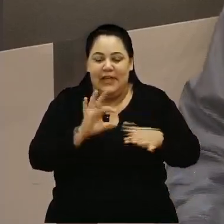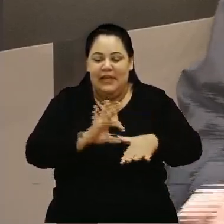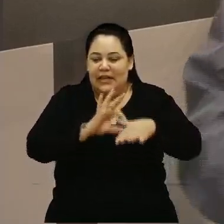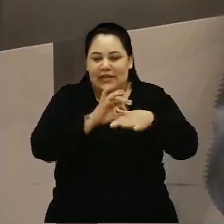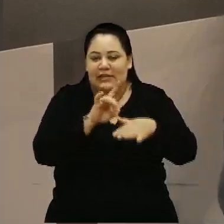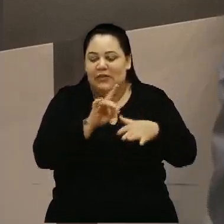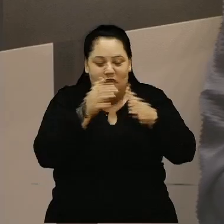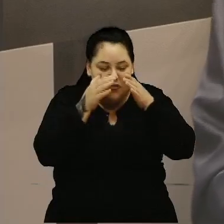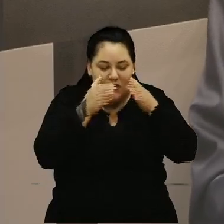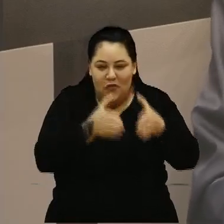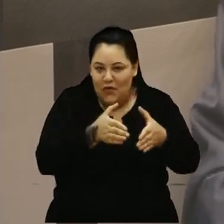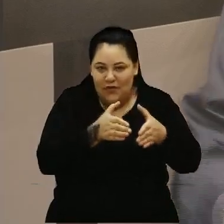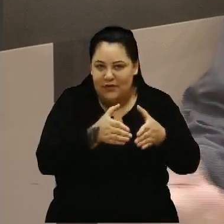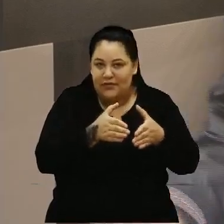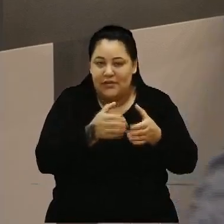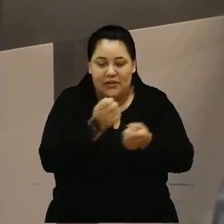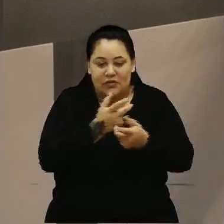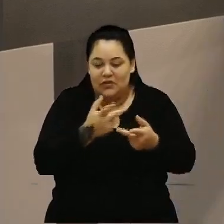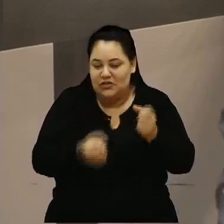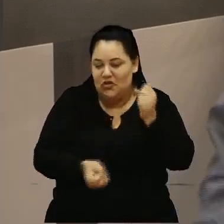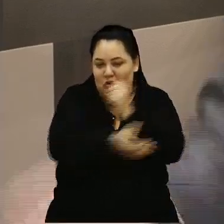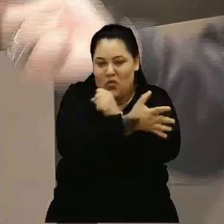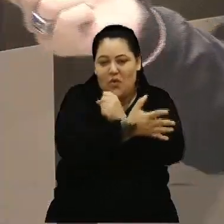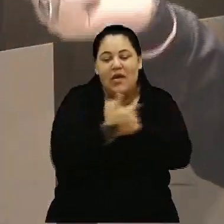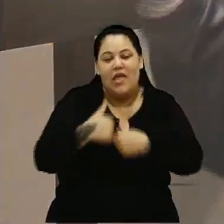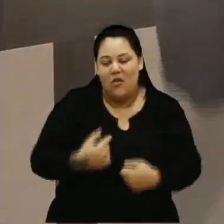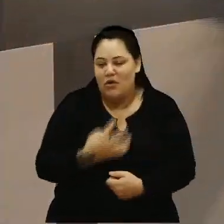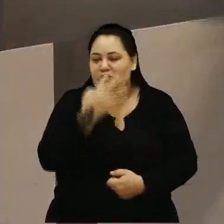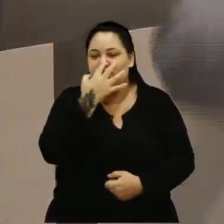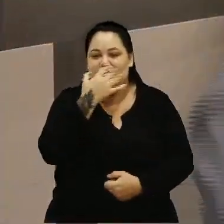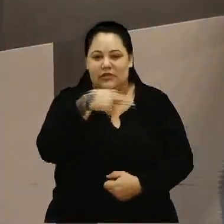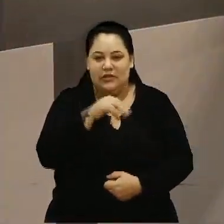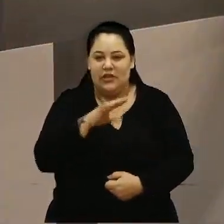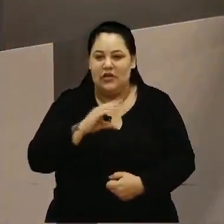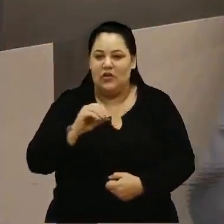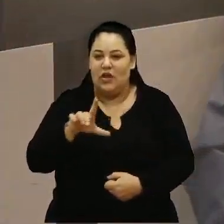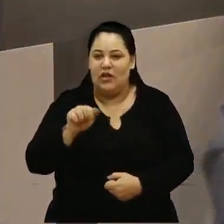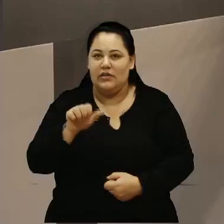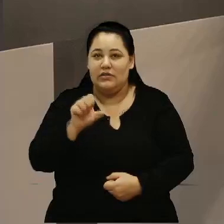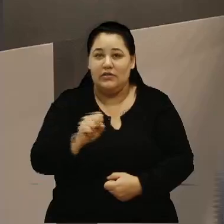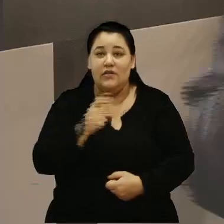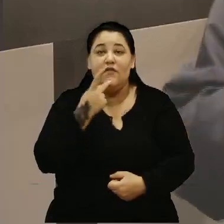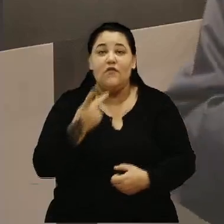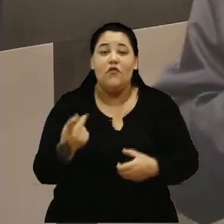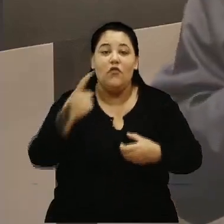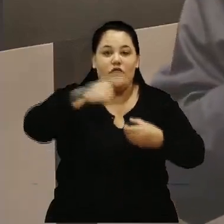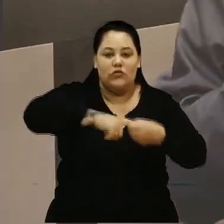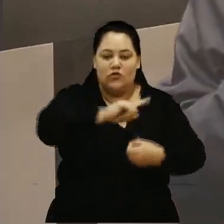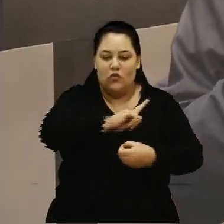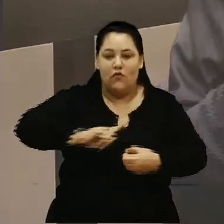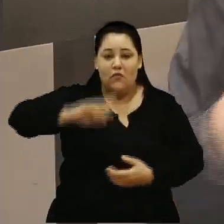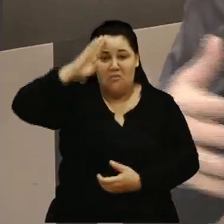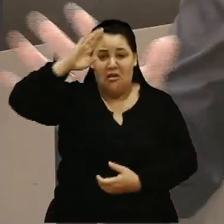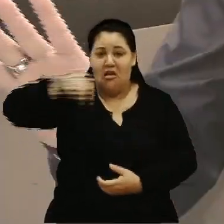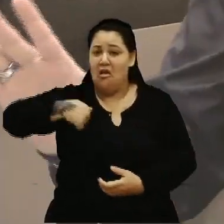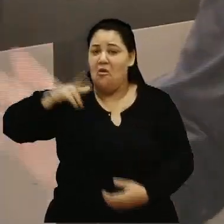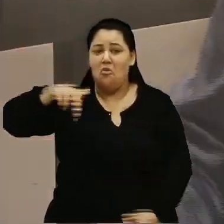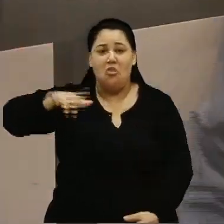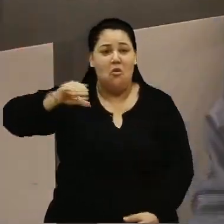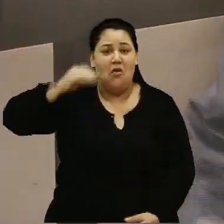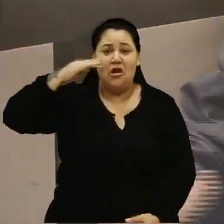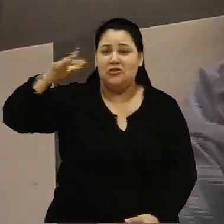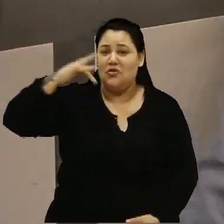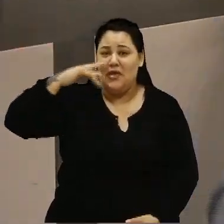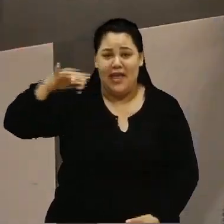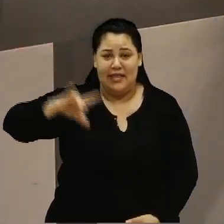Então eu admiro isso no Nicolas, e essa é a nova roupagem. Voltando ao seu discurso do governo militar, eu nunca sonhei em ser liderado por